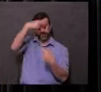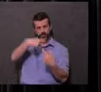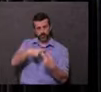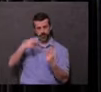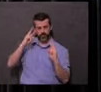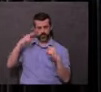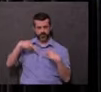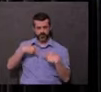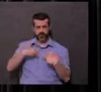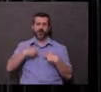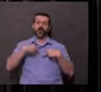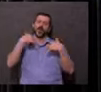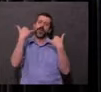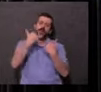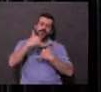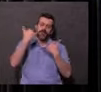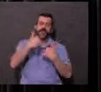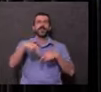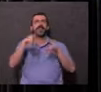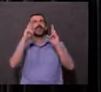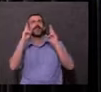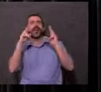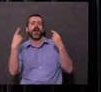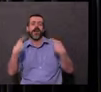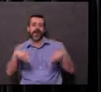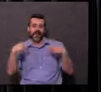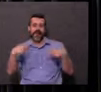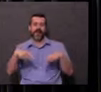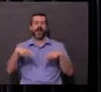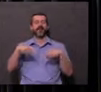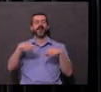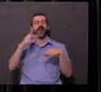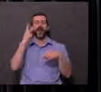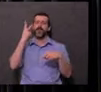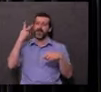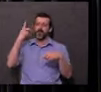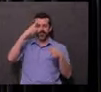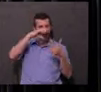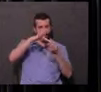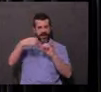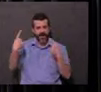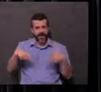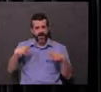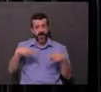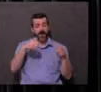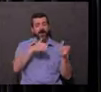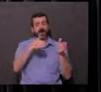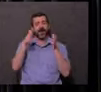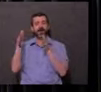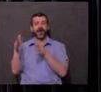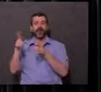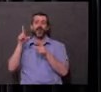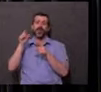aflorar feliz das ondas de alegria e esperança que dão sentido à vida, mas também do conhecimento